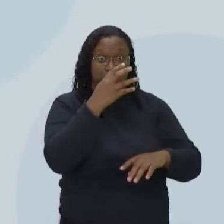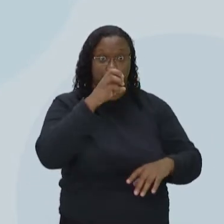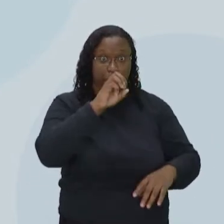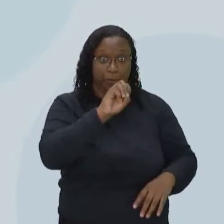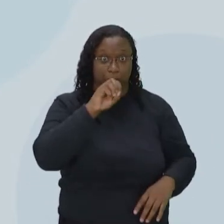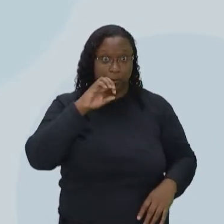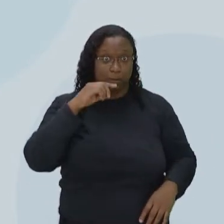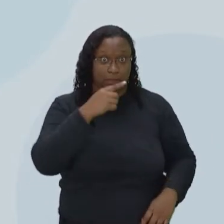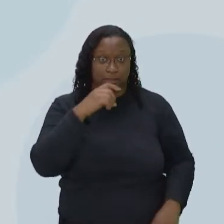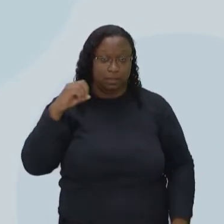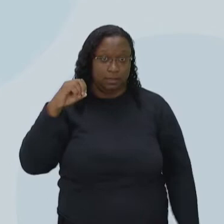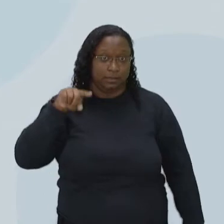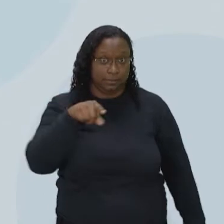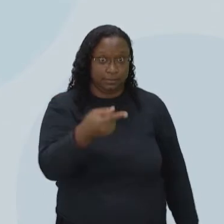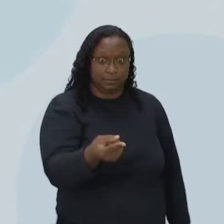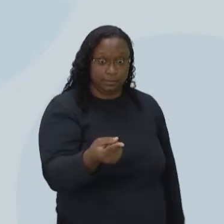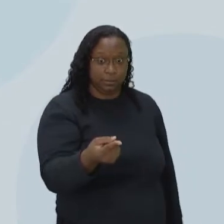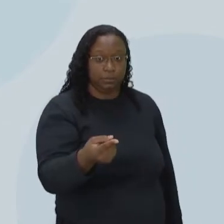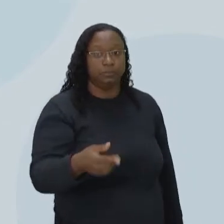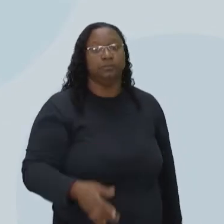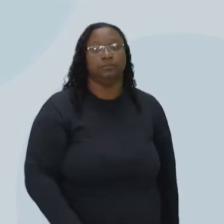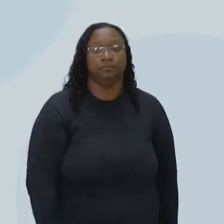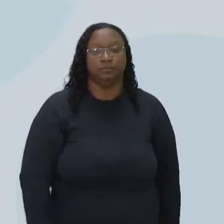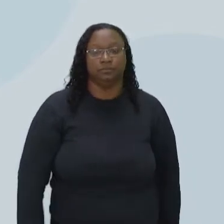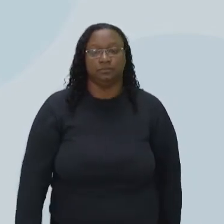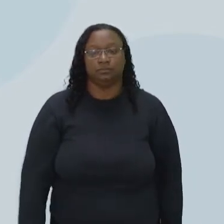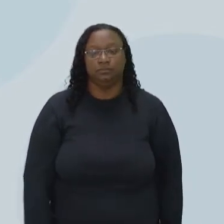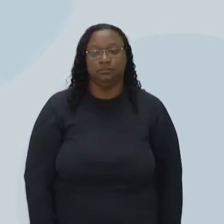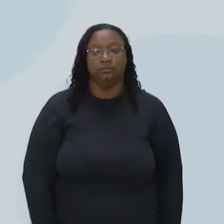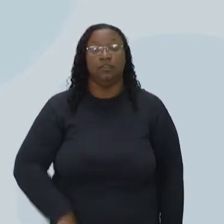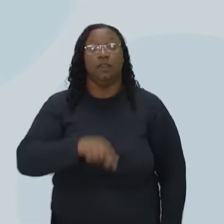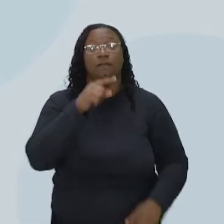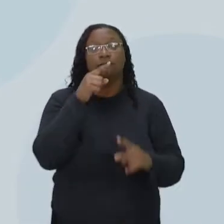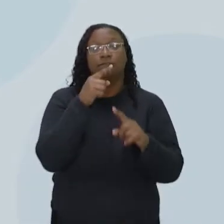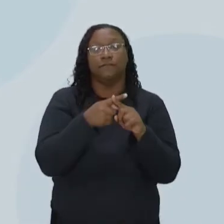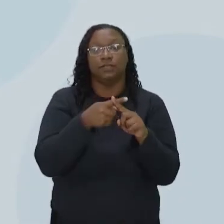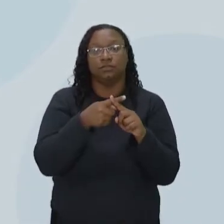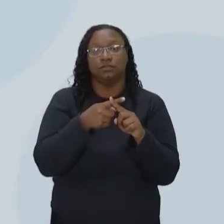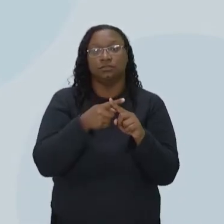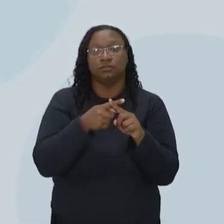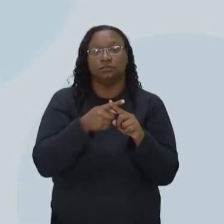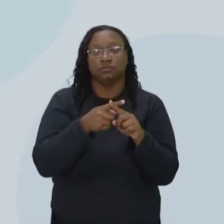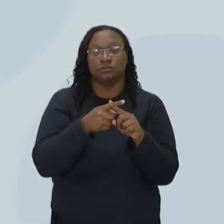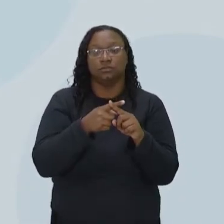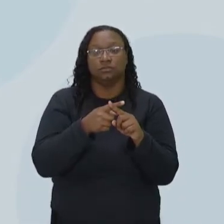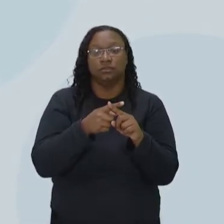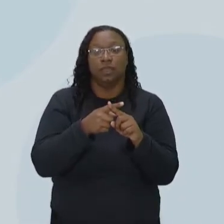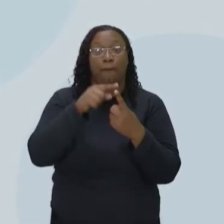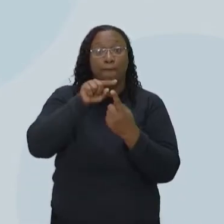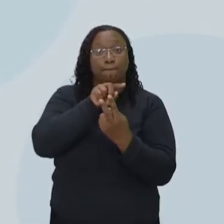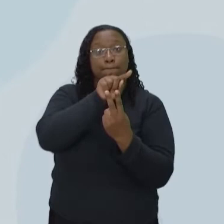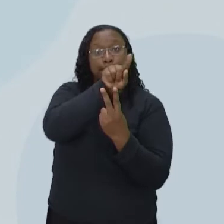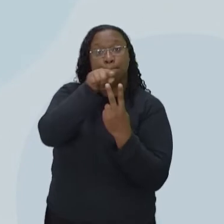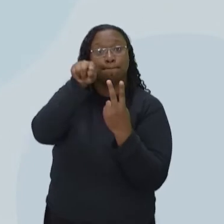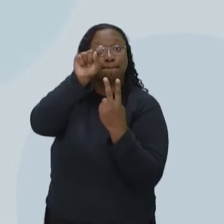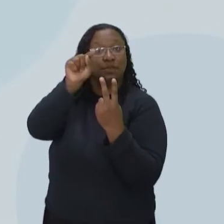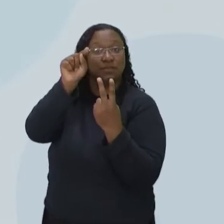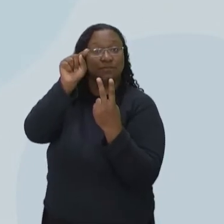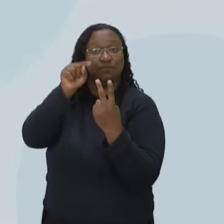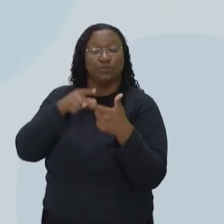que é o que a gente tinha combinado, né? Passa multiplicando aqui, ó, vezes π sobre